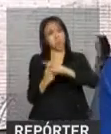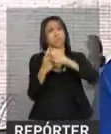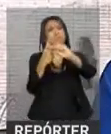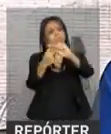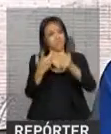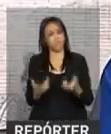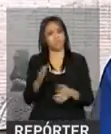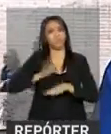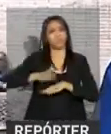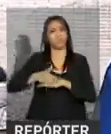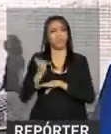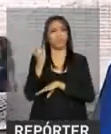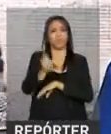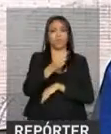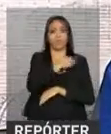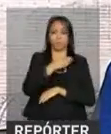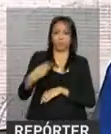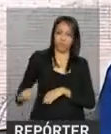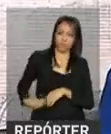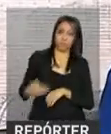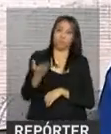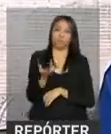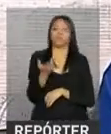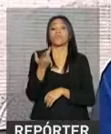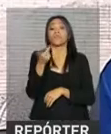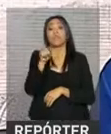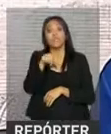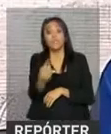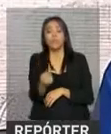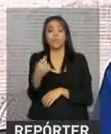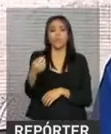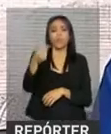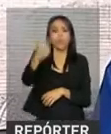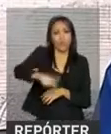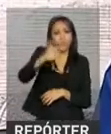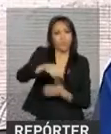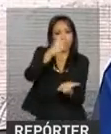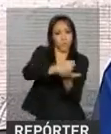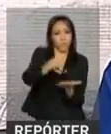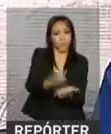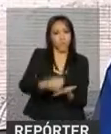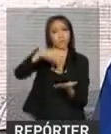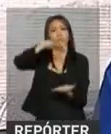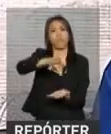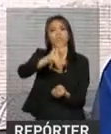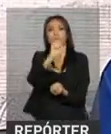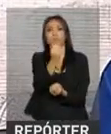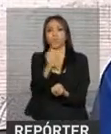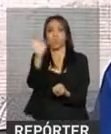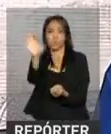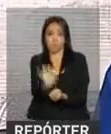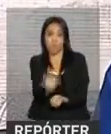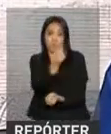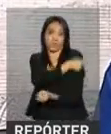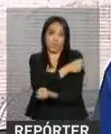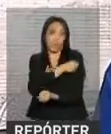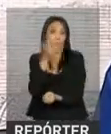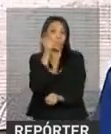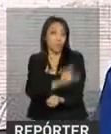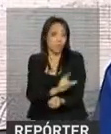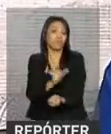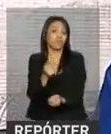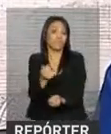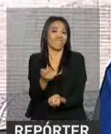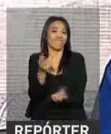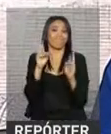da Educação. Com o aumento dos prazos para a renovação dos financiamentos, 98% dos estudantes conseguiram renovar o